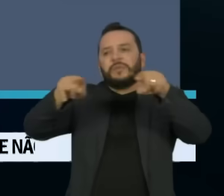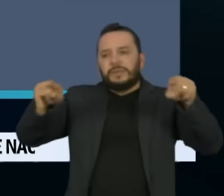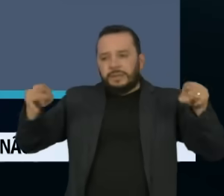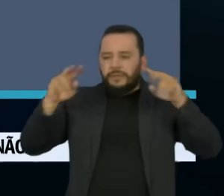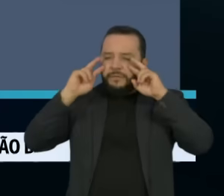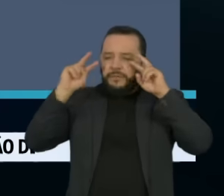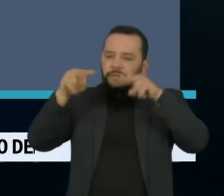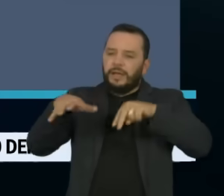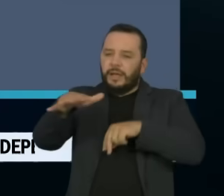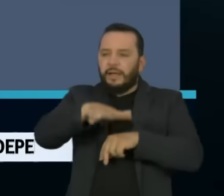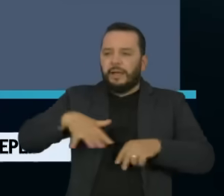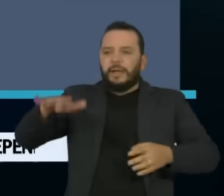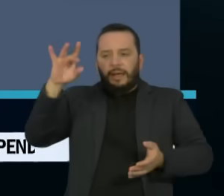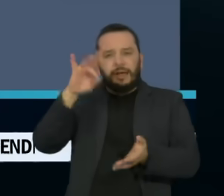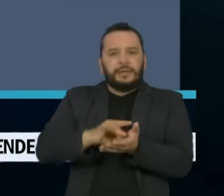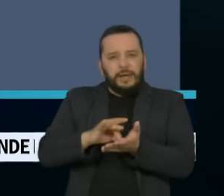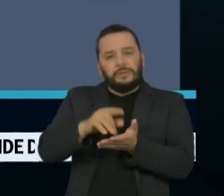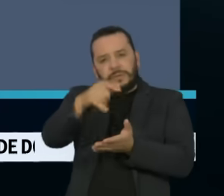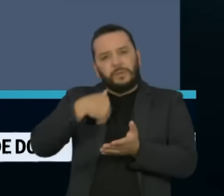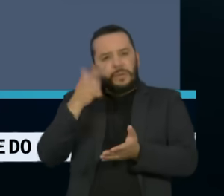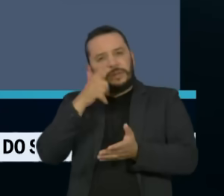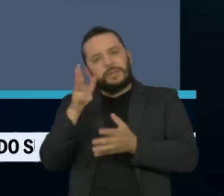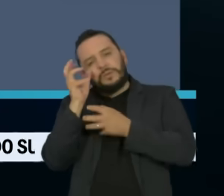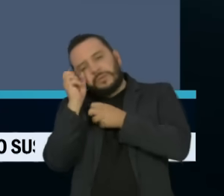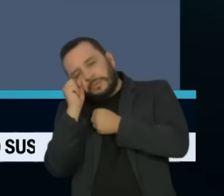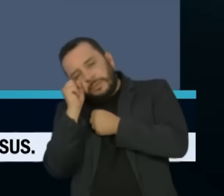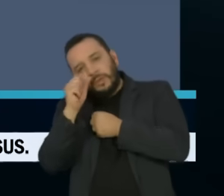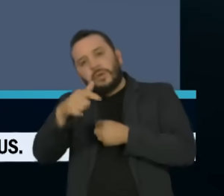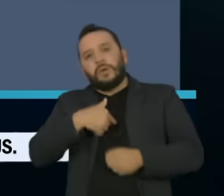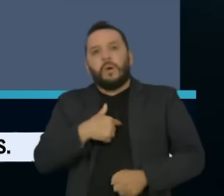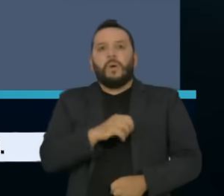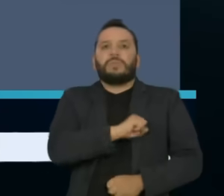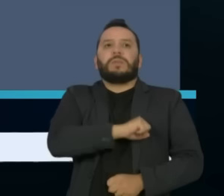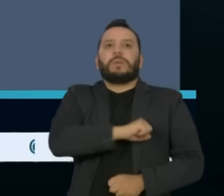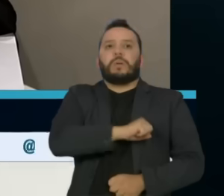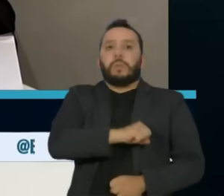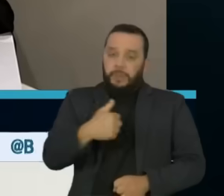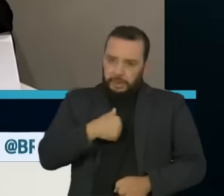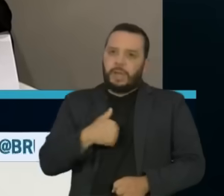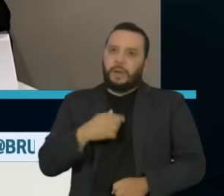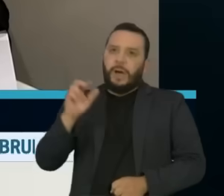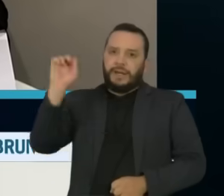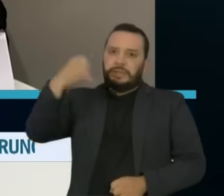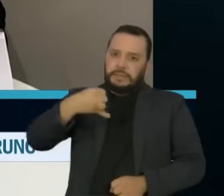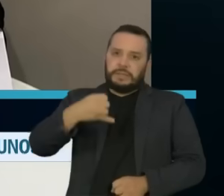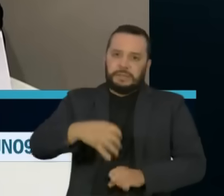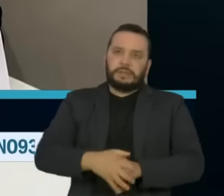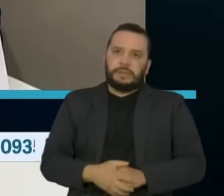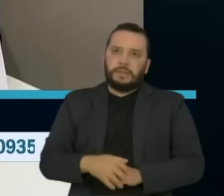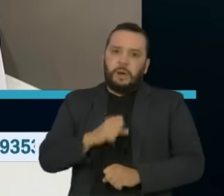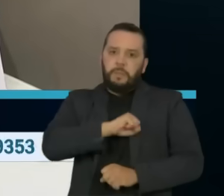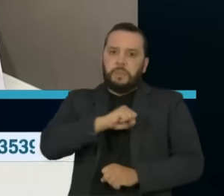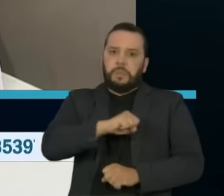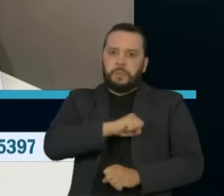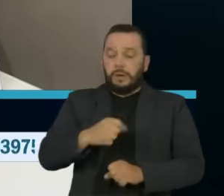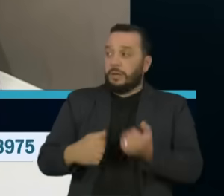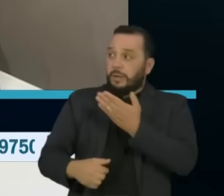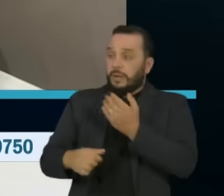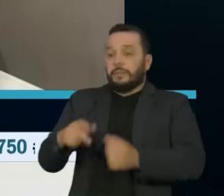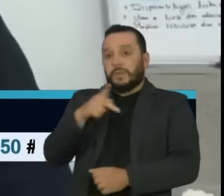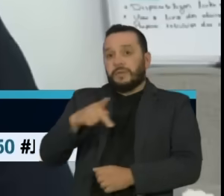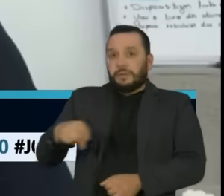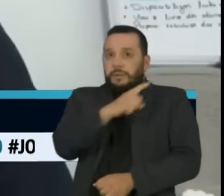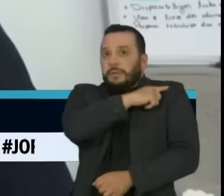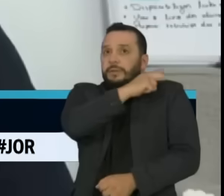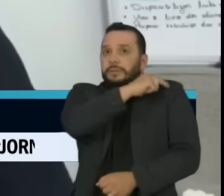realidade? Vocês têm conseguido dormir ou estão a ponto de infartar? Porque eu tô. O desabafo é de uma professora do ensino médio.